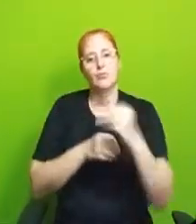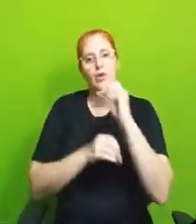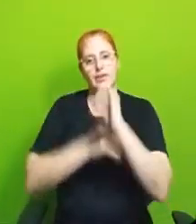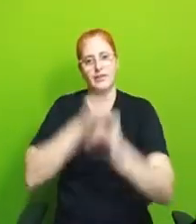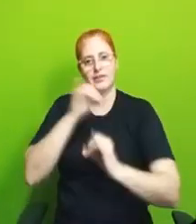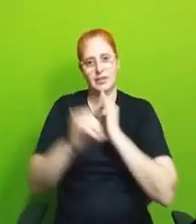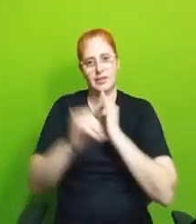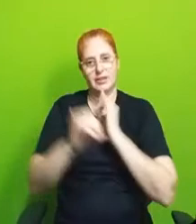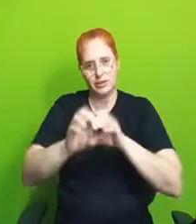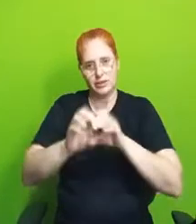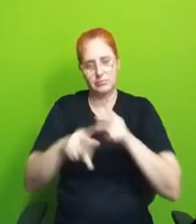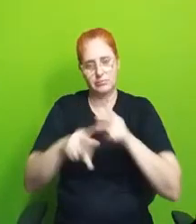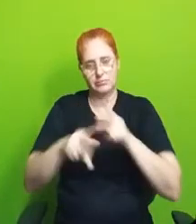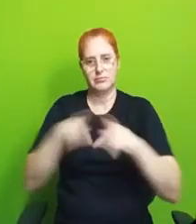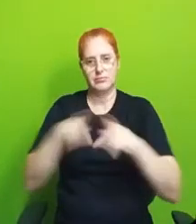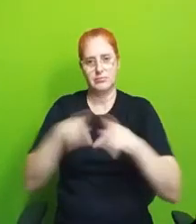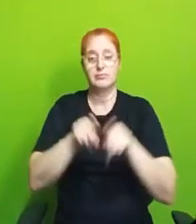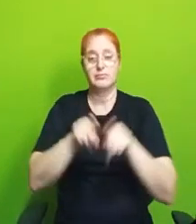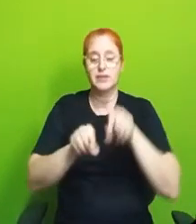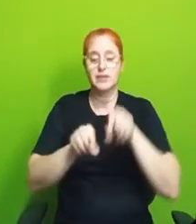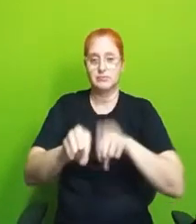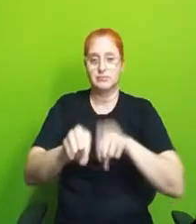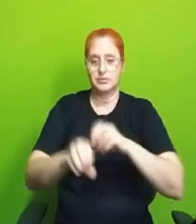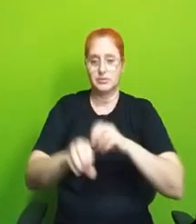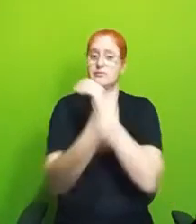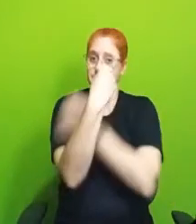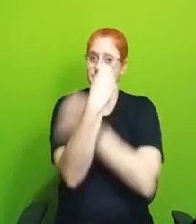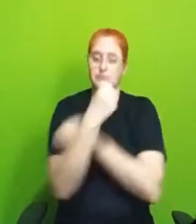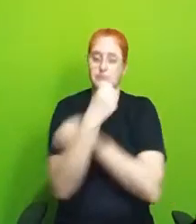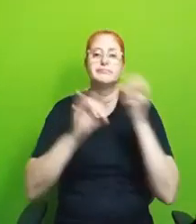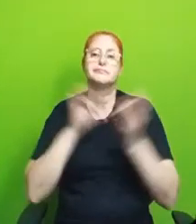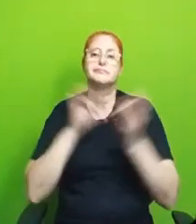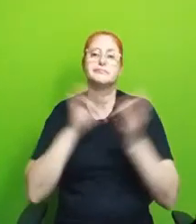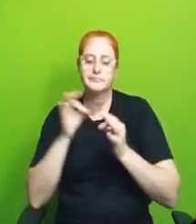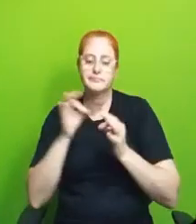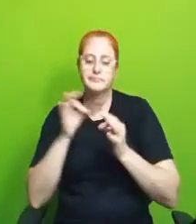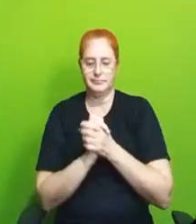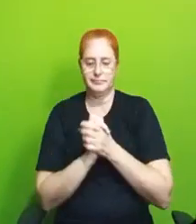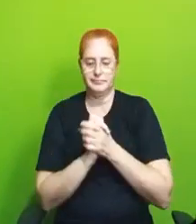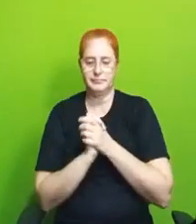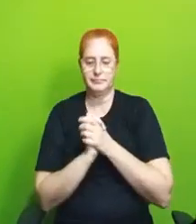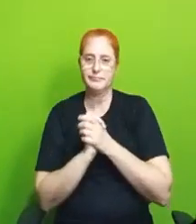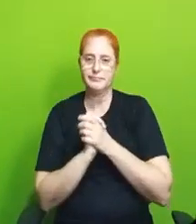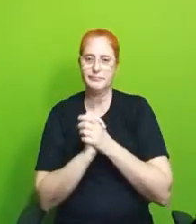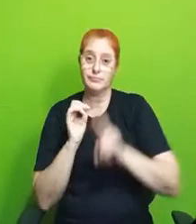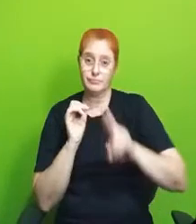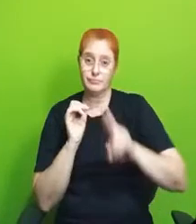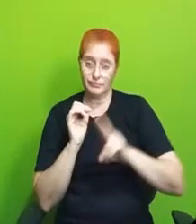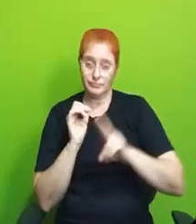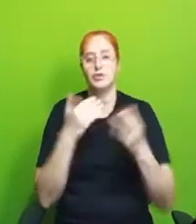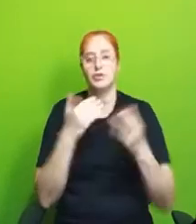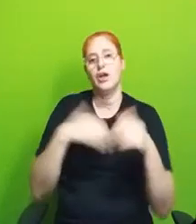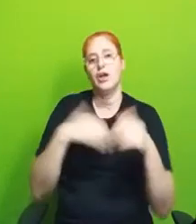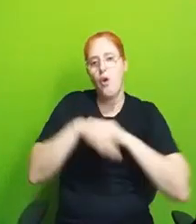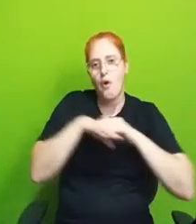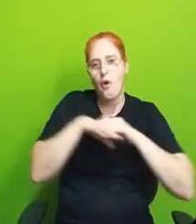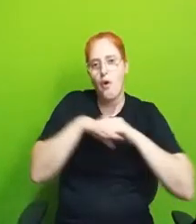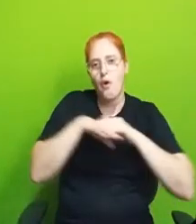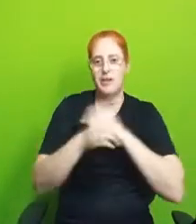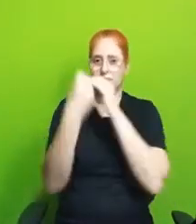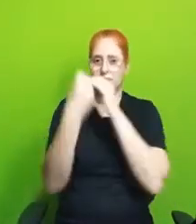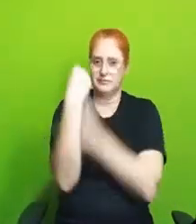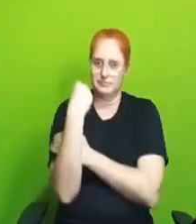e da educação feminista. Esse projeto de hoje, né, o Prosa Feminista, pesquisas de